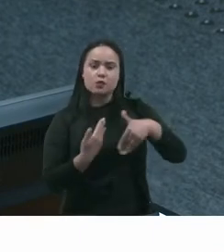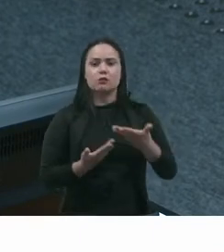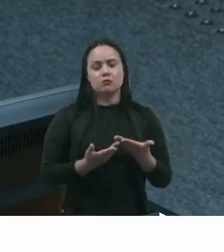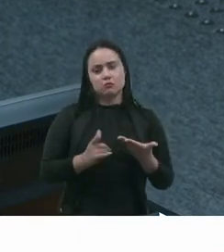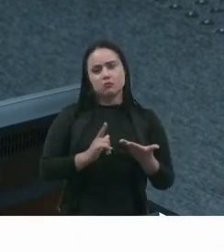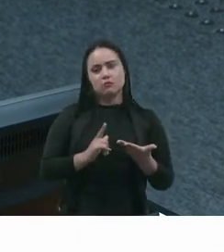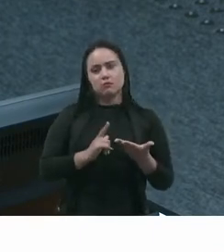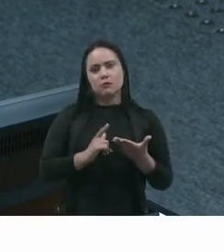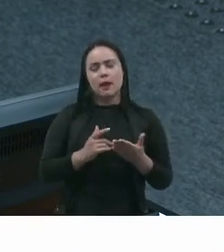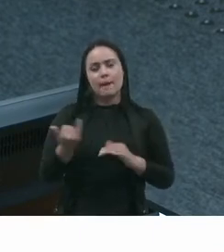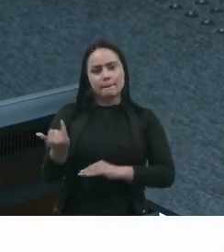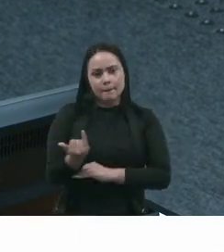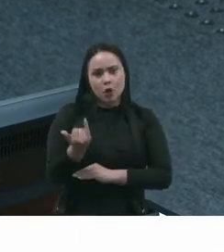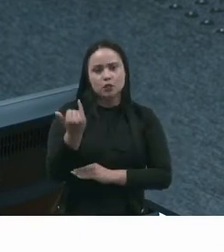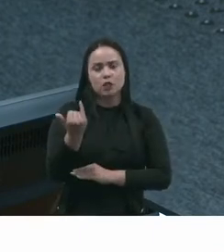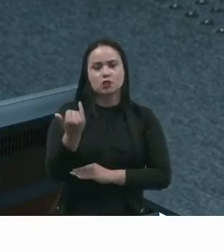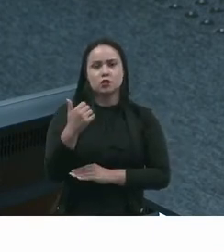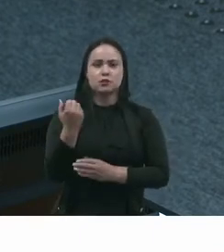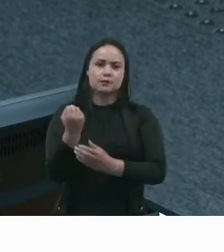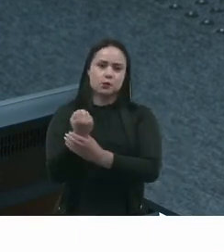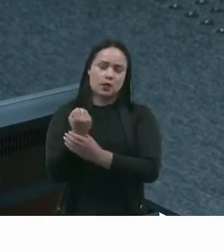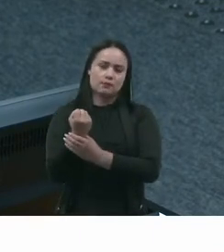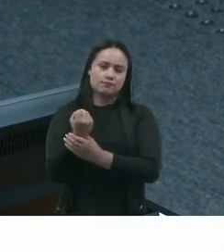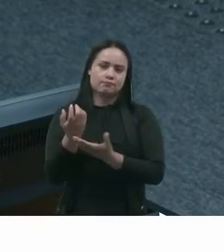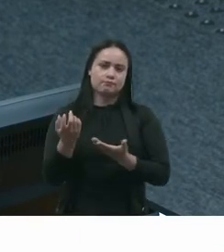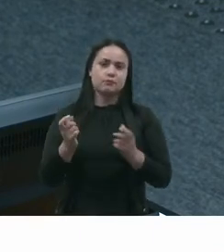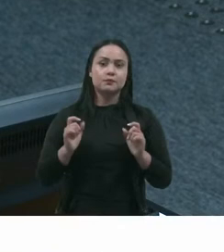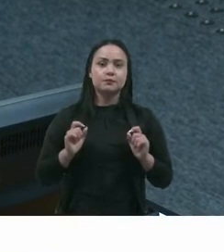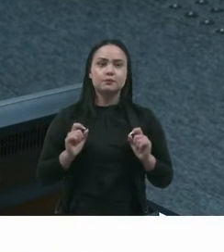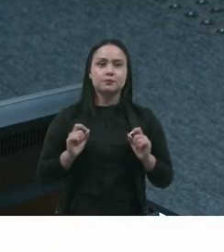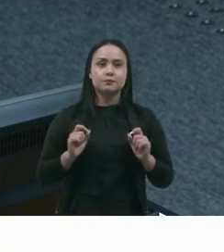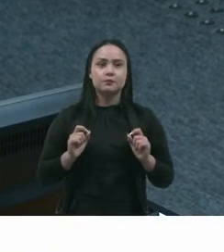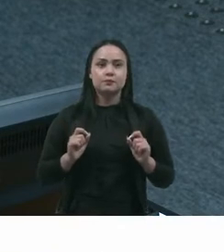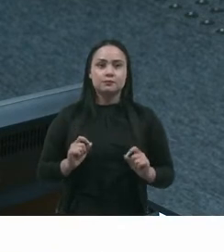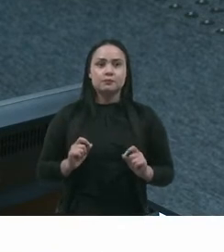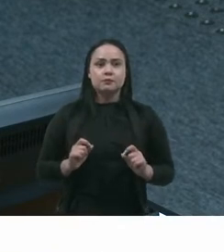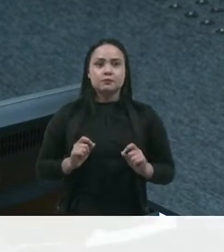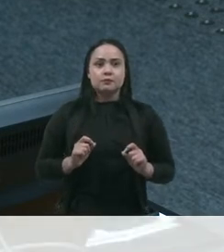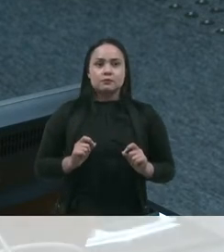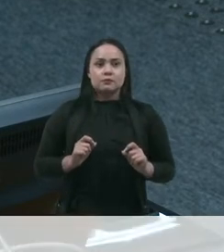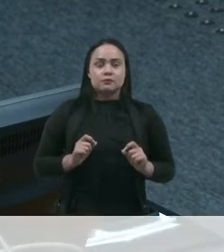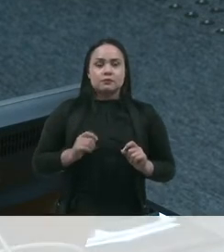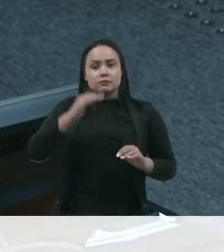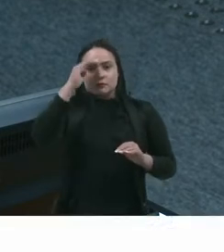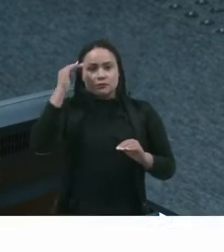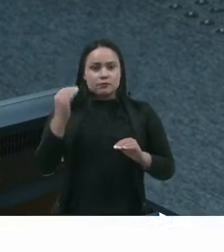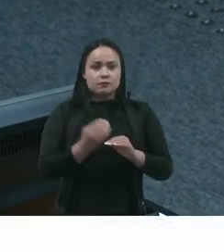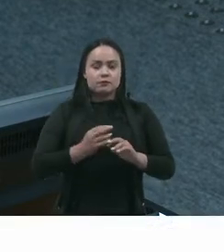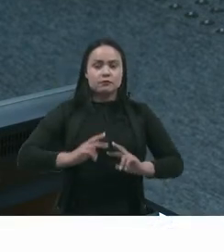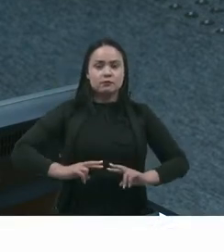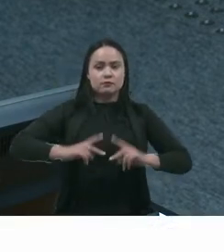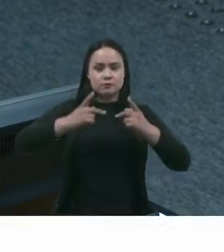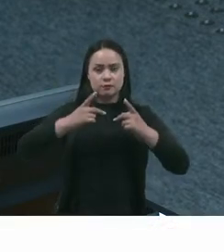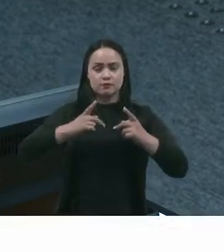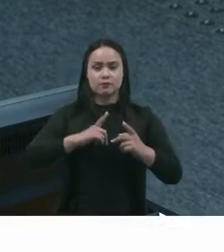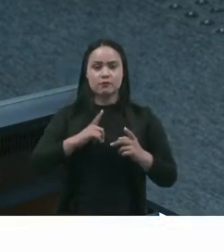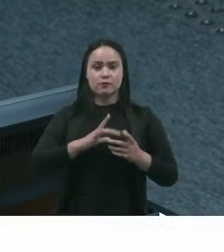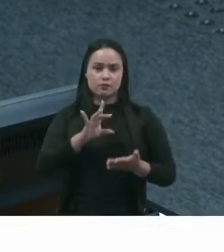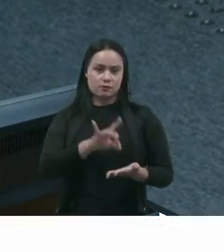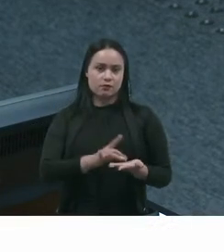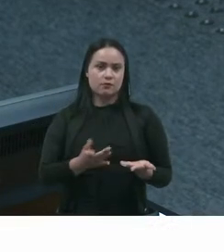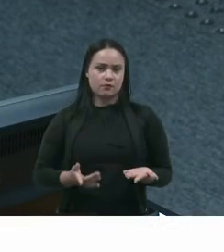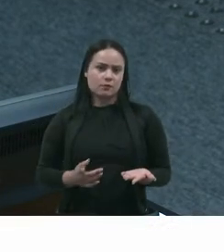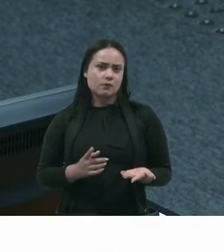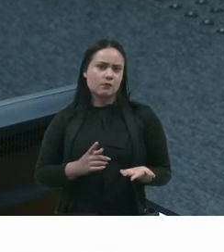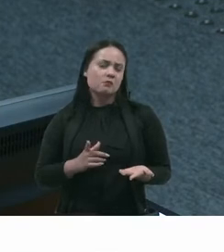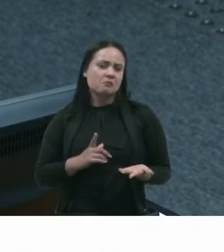Justiça, é importante assegurarmos essa noção de maioria absoluta. Mas isso